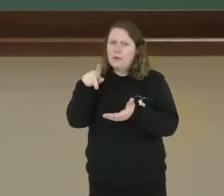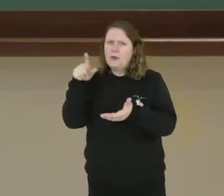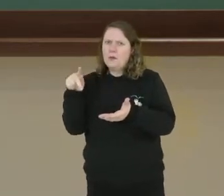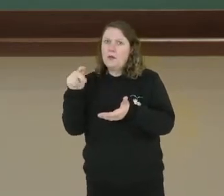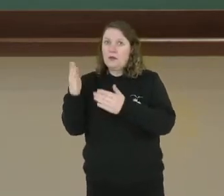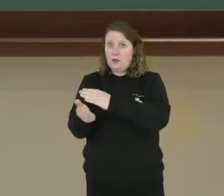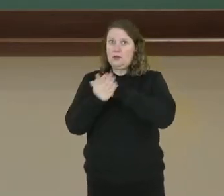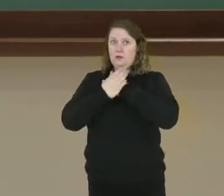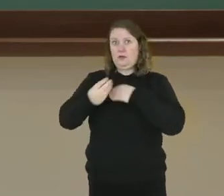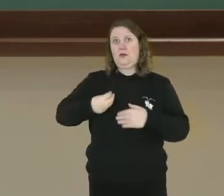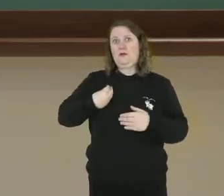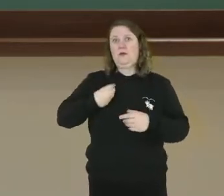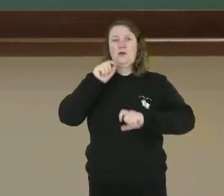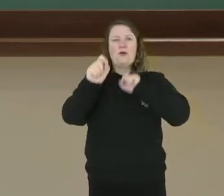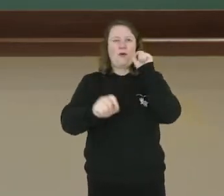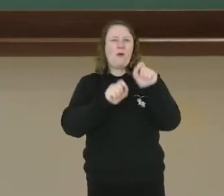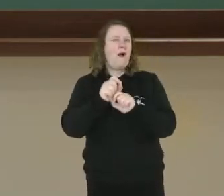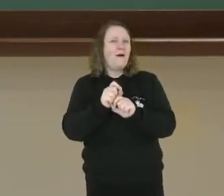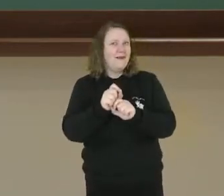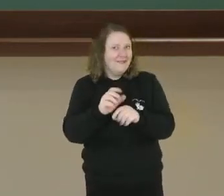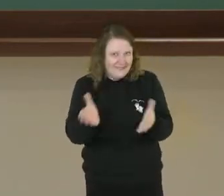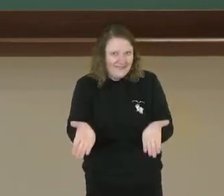será? Vamos lá?